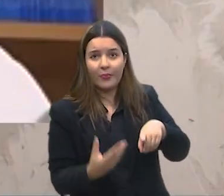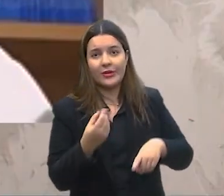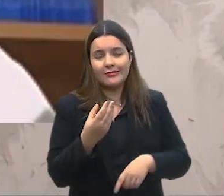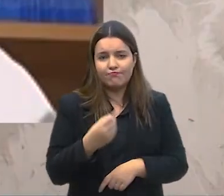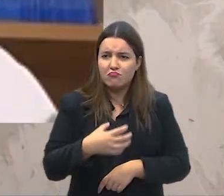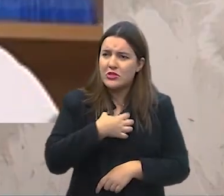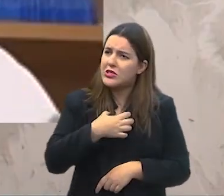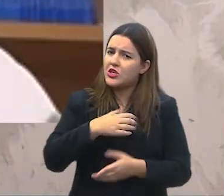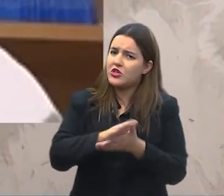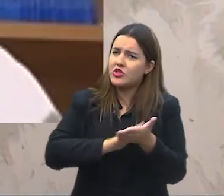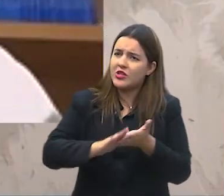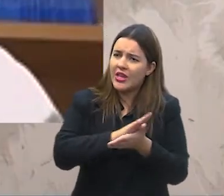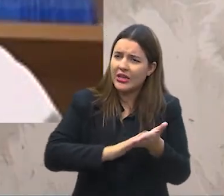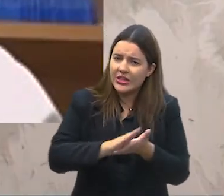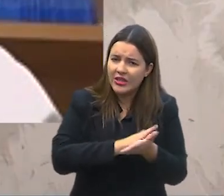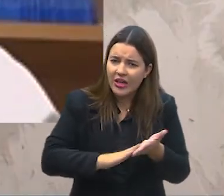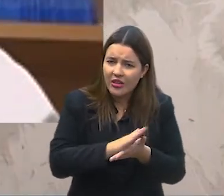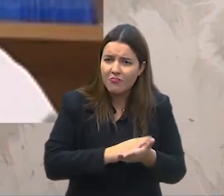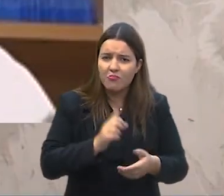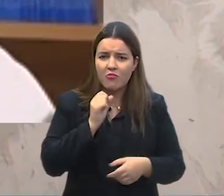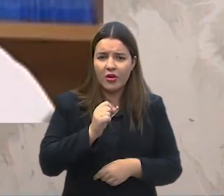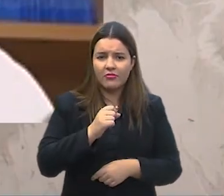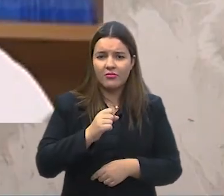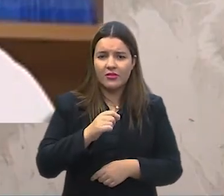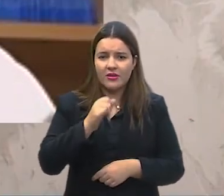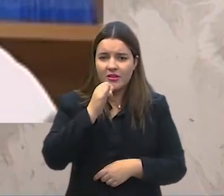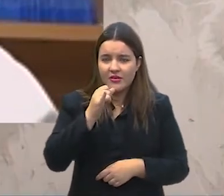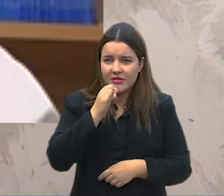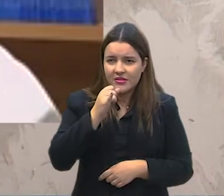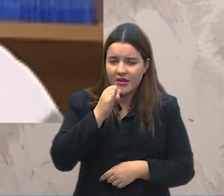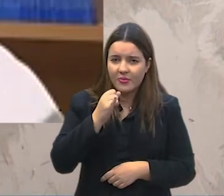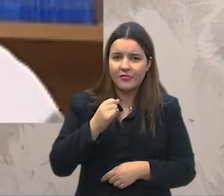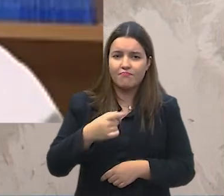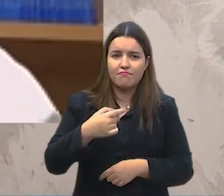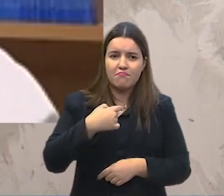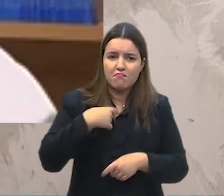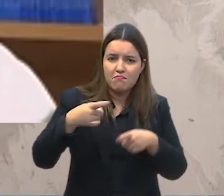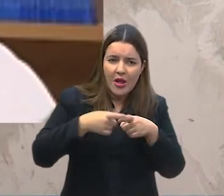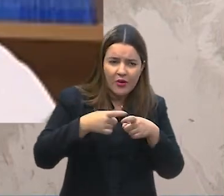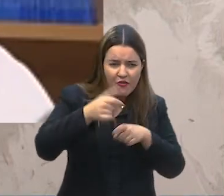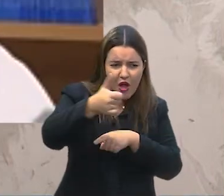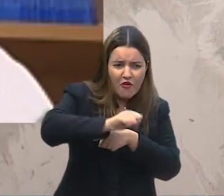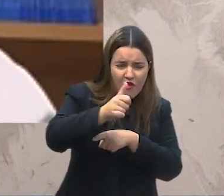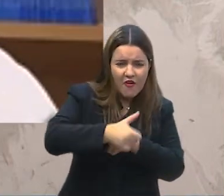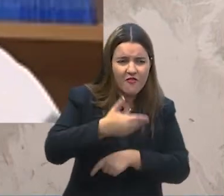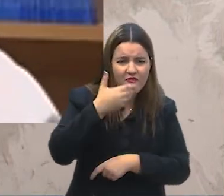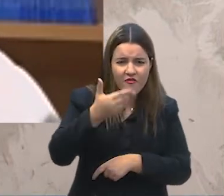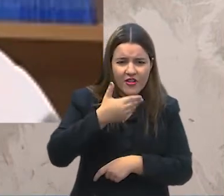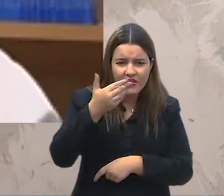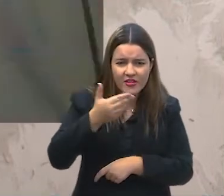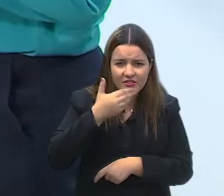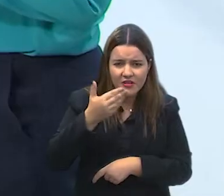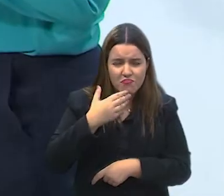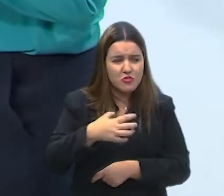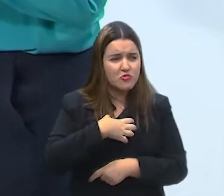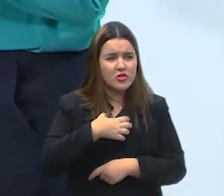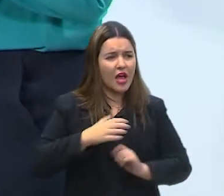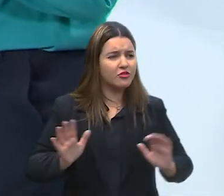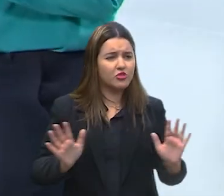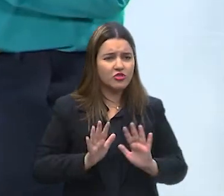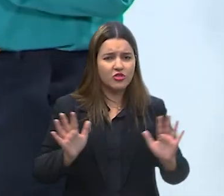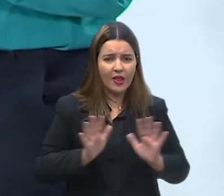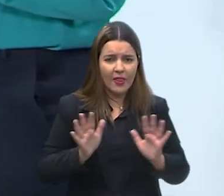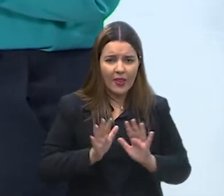sintoma. Ele pode ter uma micção normal, quer dizer, conseguir urinar com facilidade, sem nenhum problema. Sem nenhum desconforto,